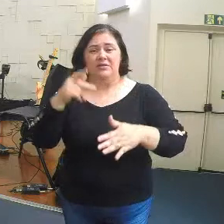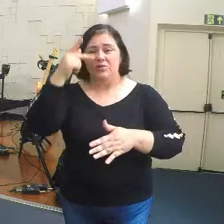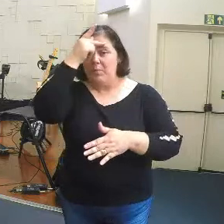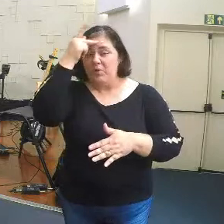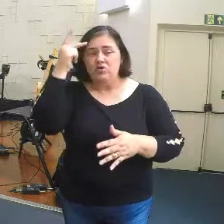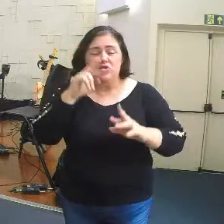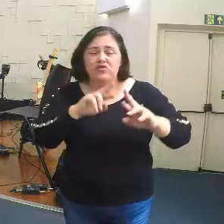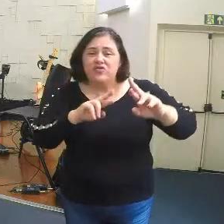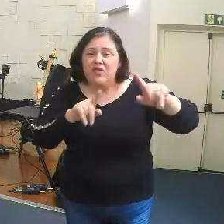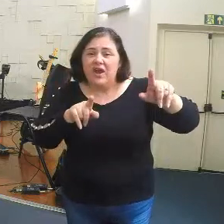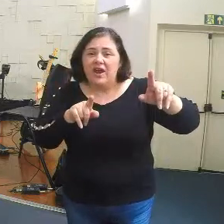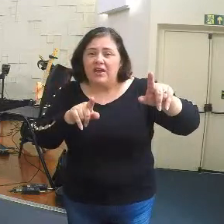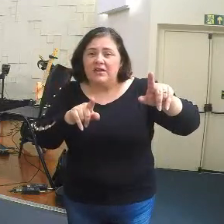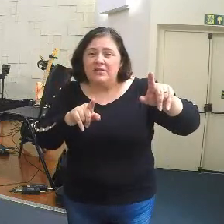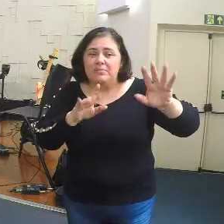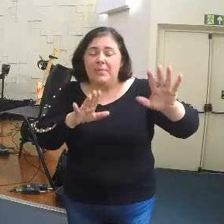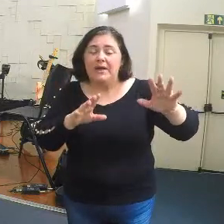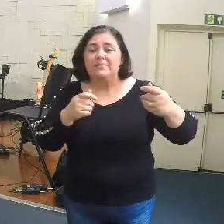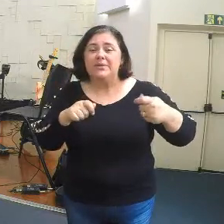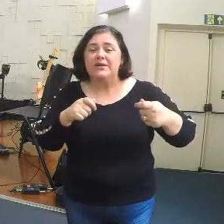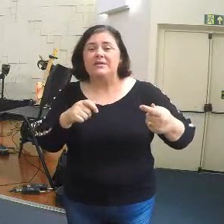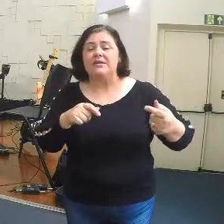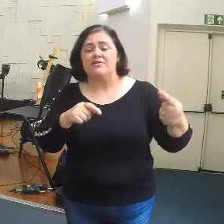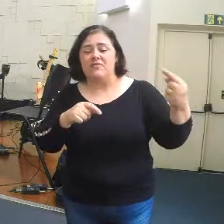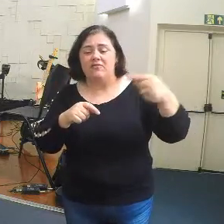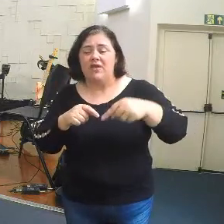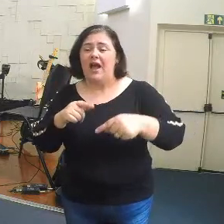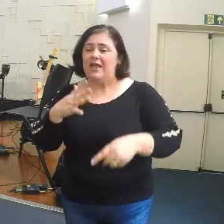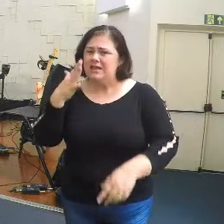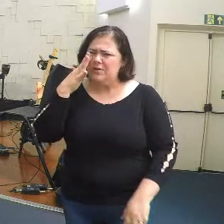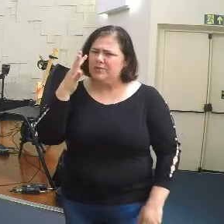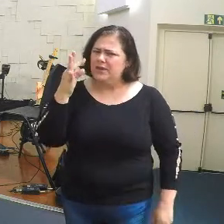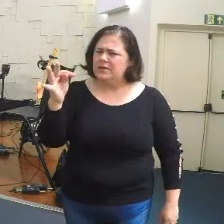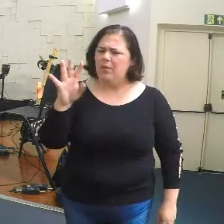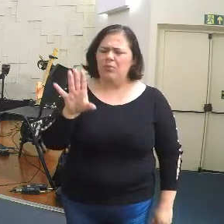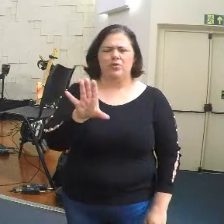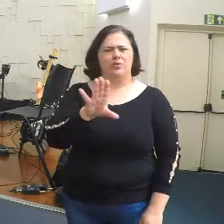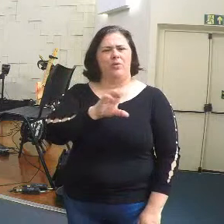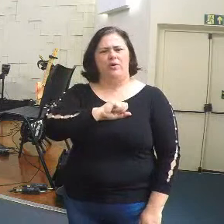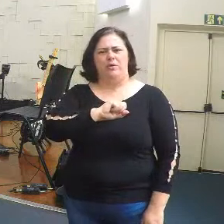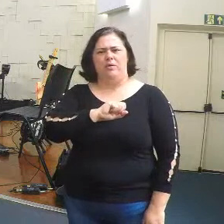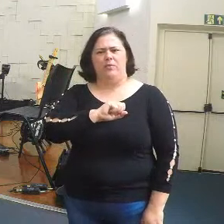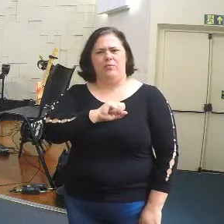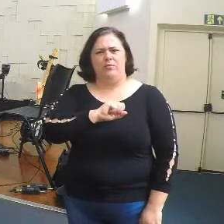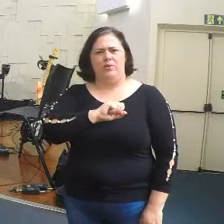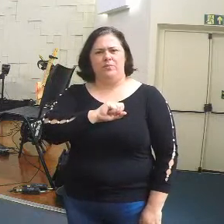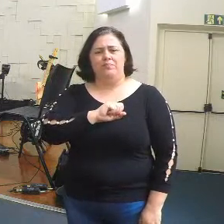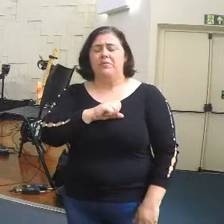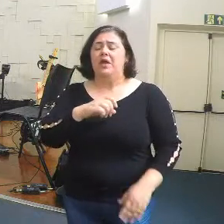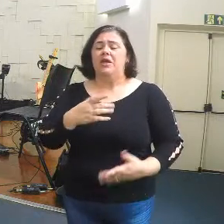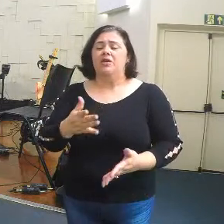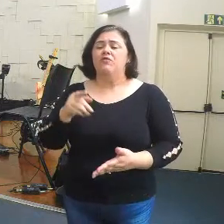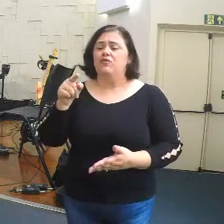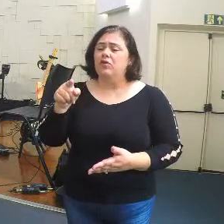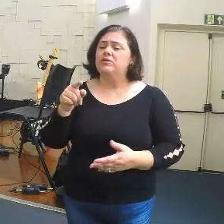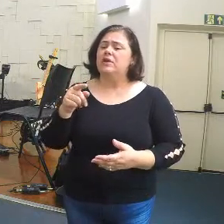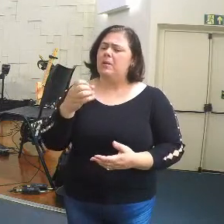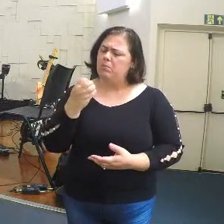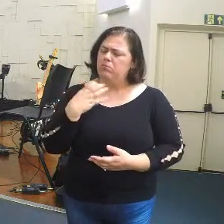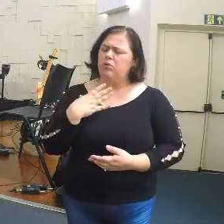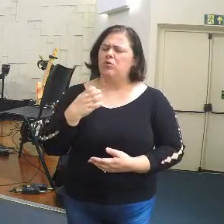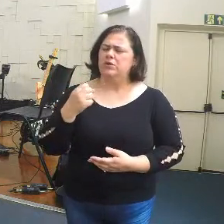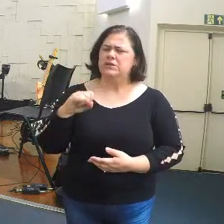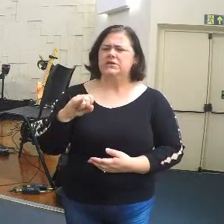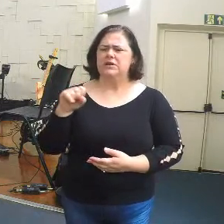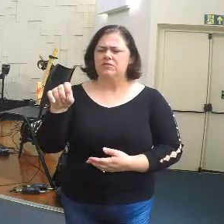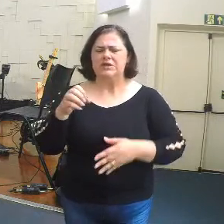os quais perante a igreja deram testemunho do teu amor. Bem farás encaminhando-os